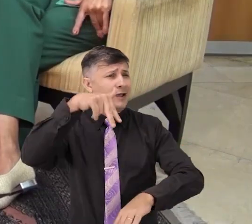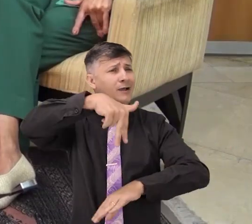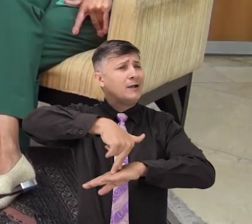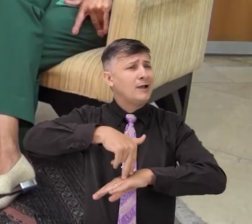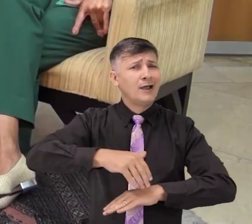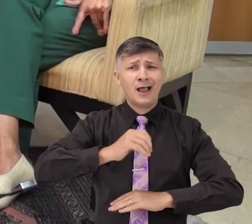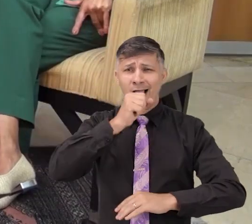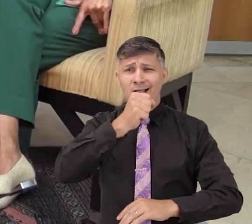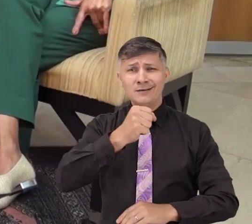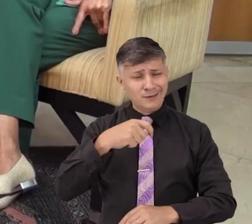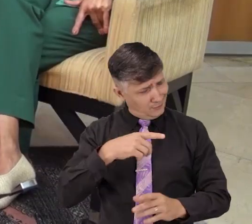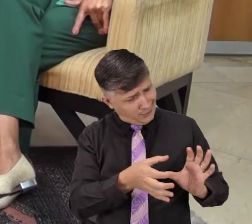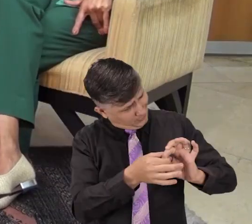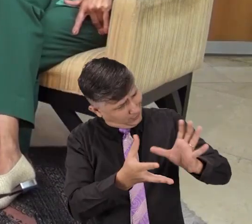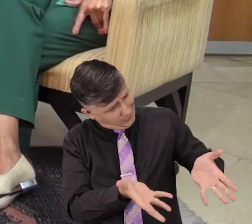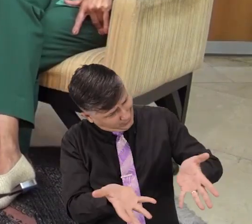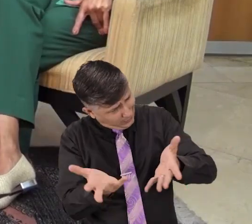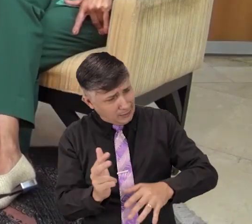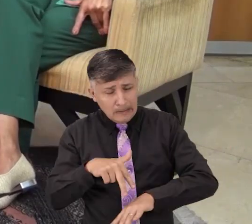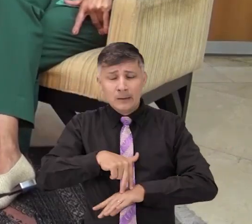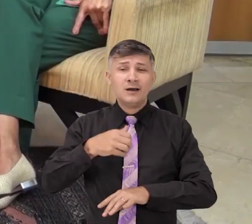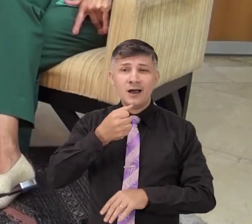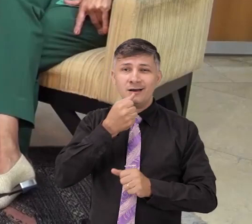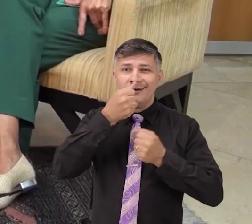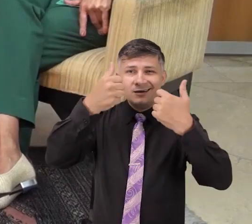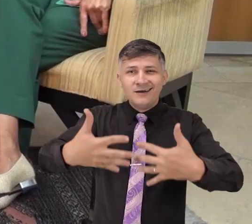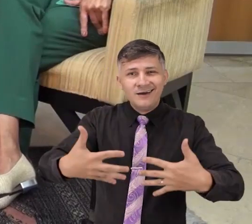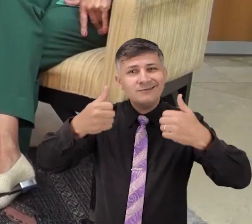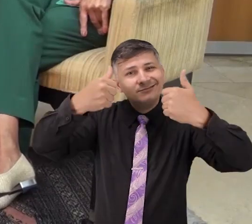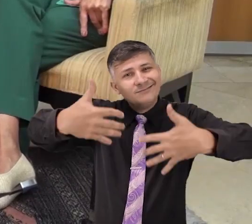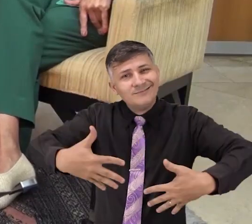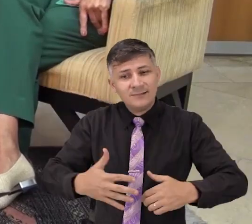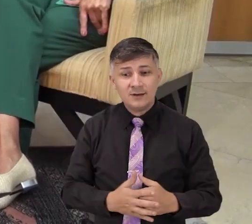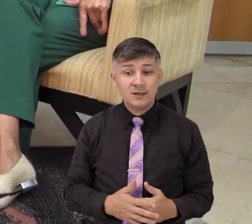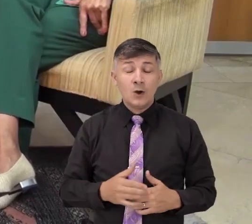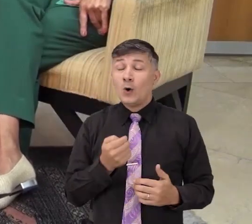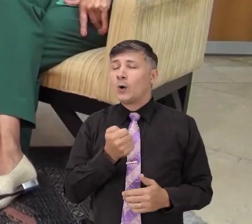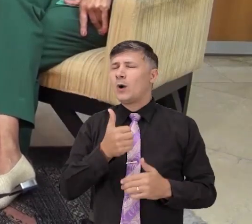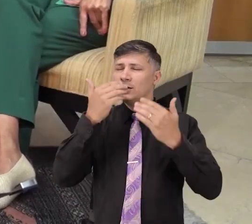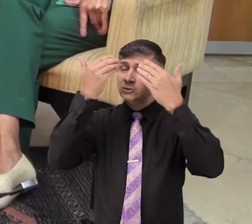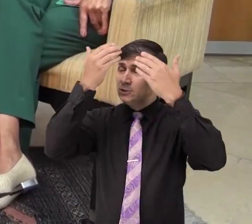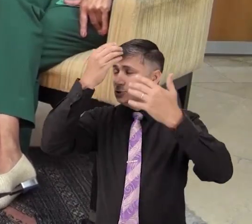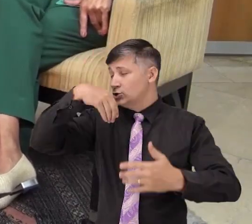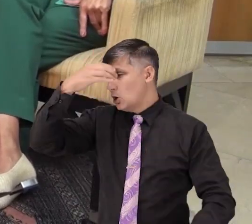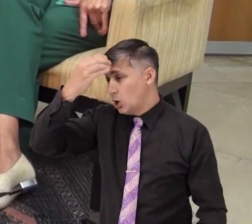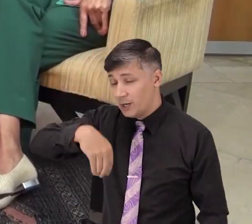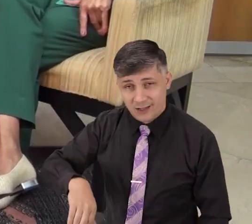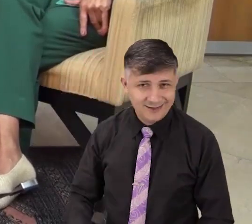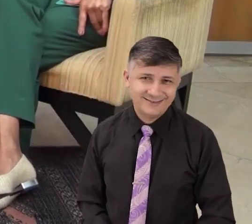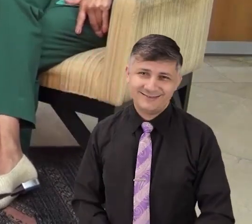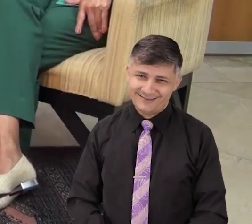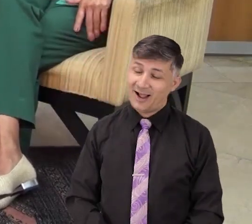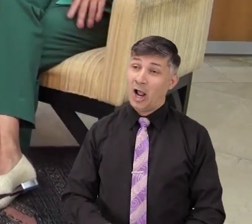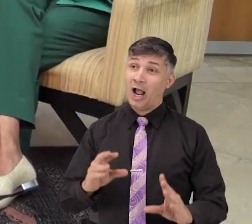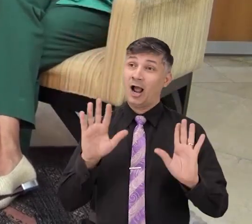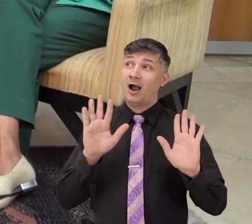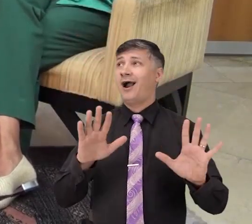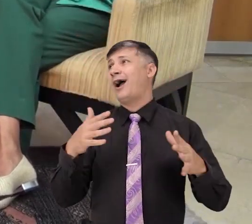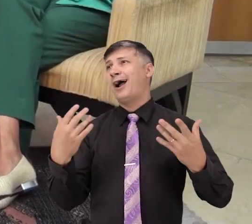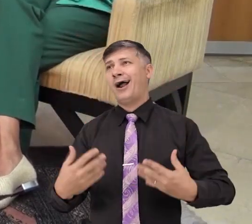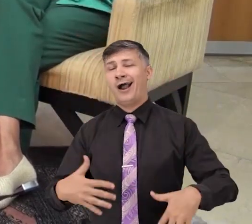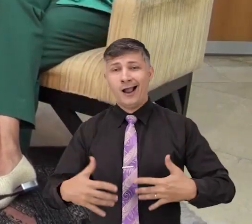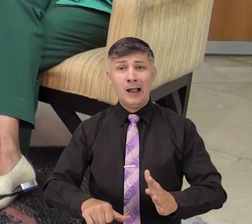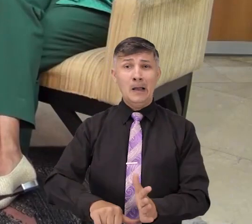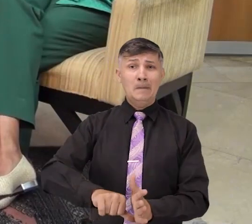na tribuna, não, deixa não, ela não, deixa sustentar. Ela sustentar o processo. Eu quase chorei, Cristina. Eu falei, ah, meu Deus